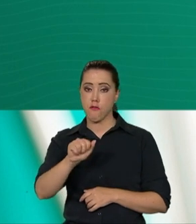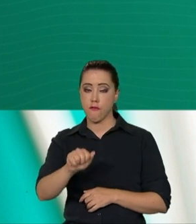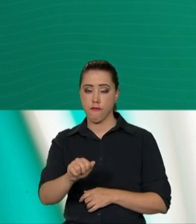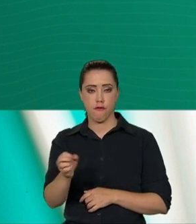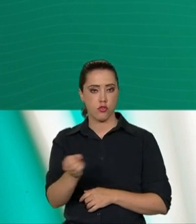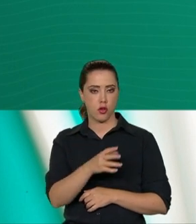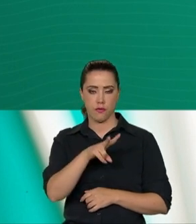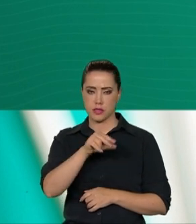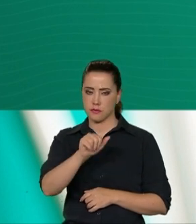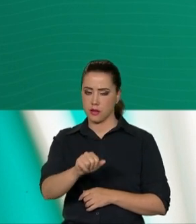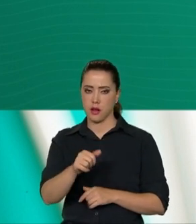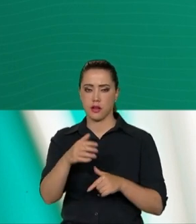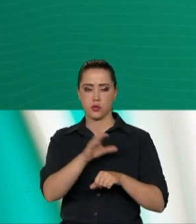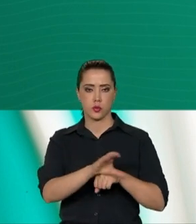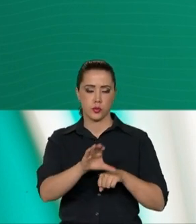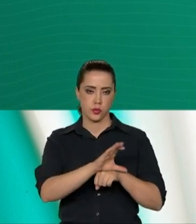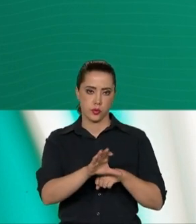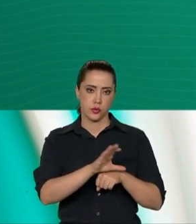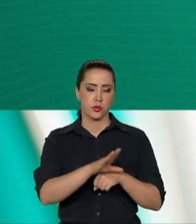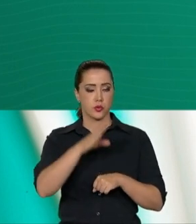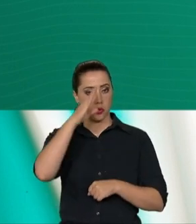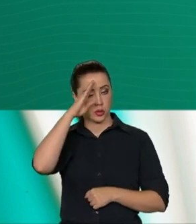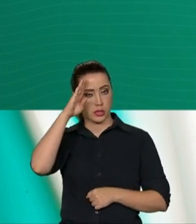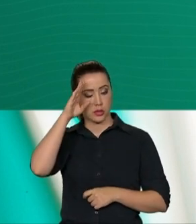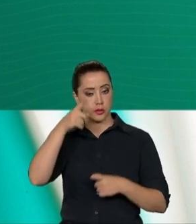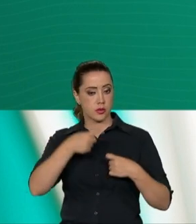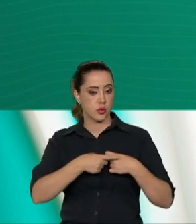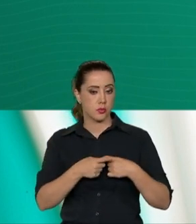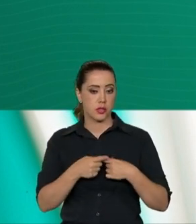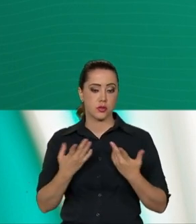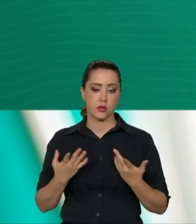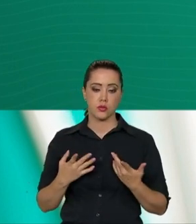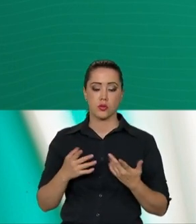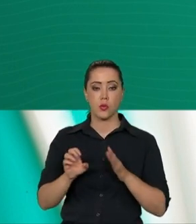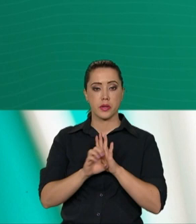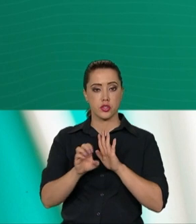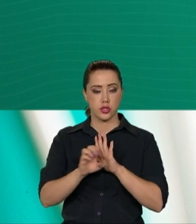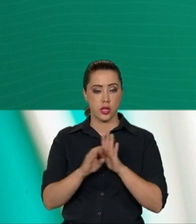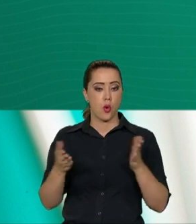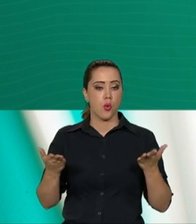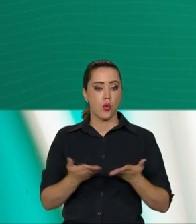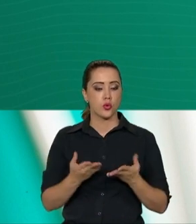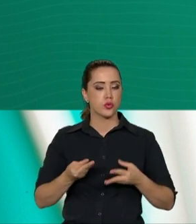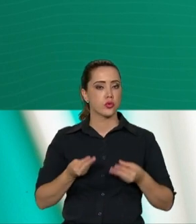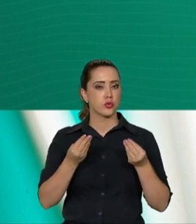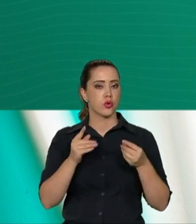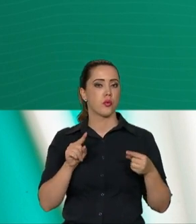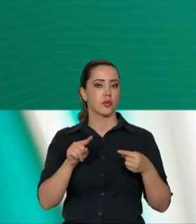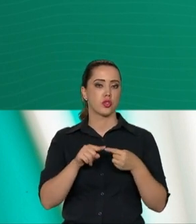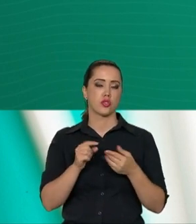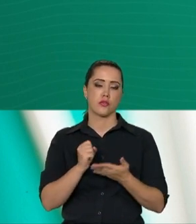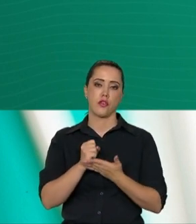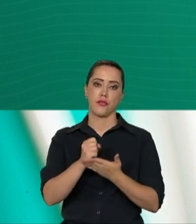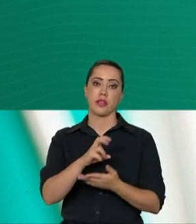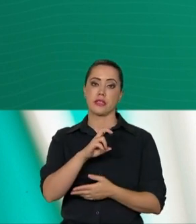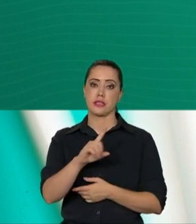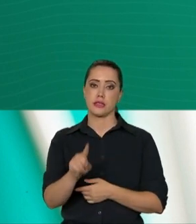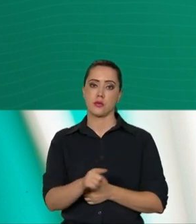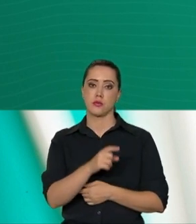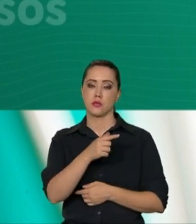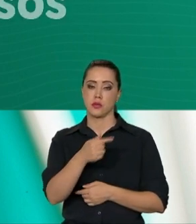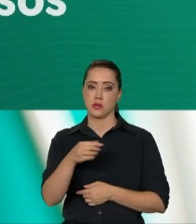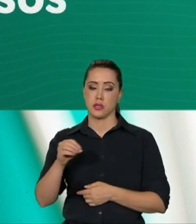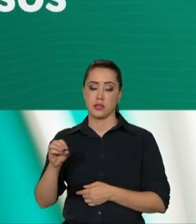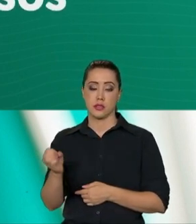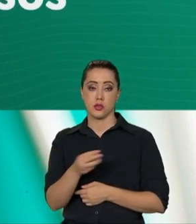mil novas vagas em cursos de graduação de medicina. O edital, lançado hoje, prevê a oferta de